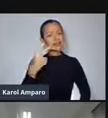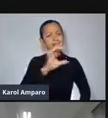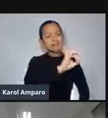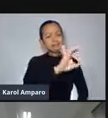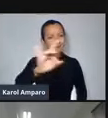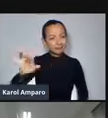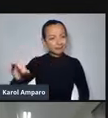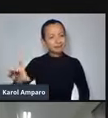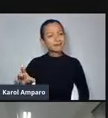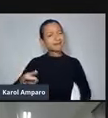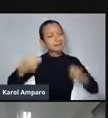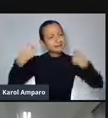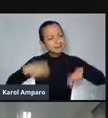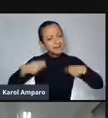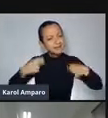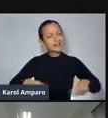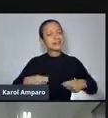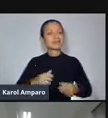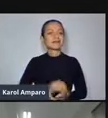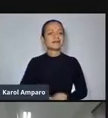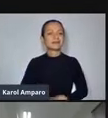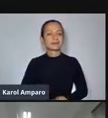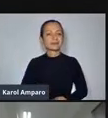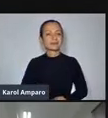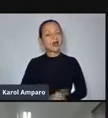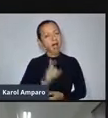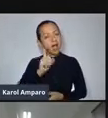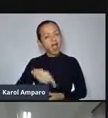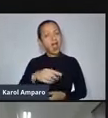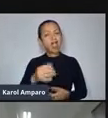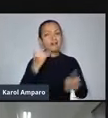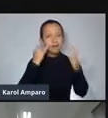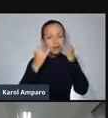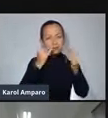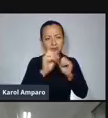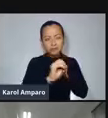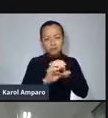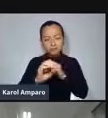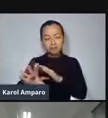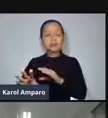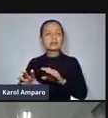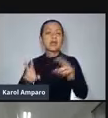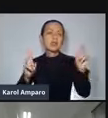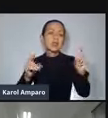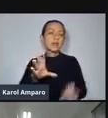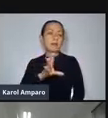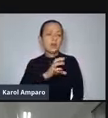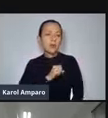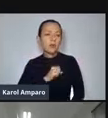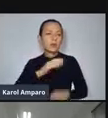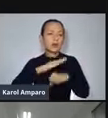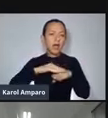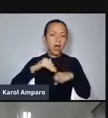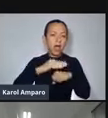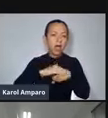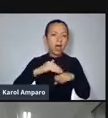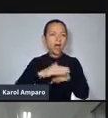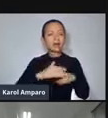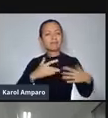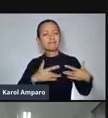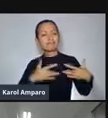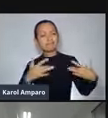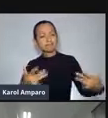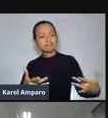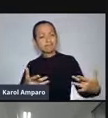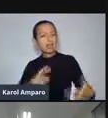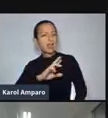disso. São das informações, né, de amor, de carinho, da caridade, né, não do toma lá